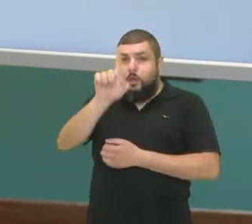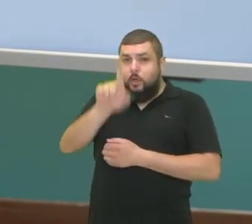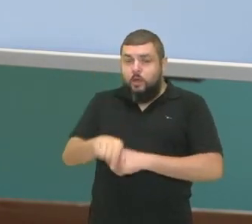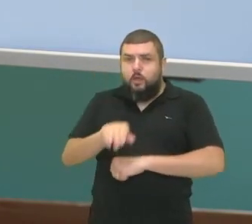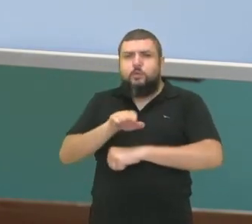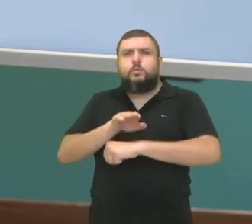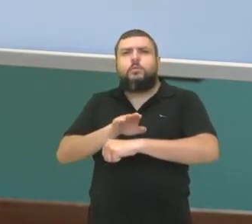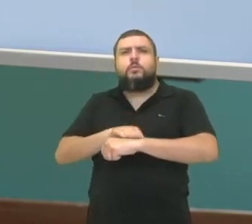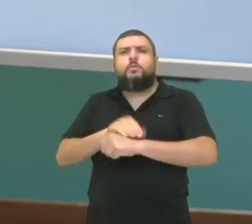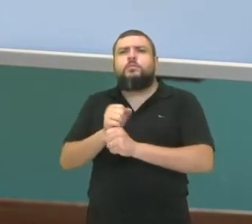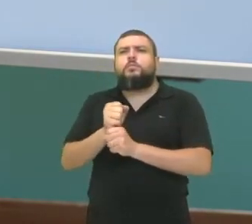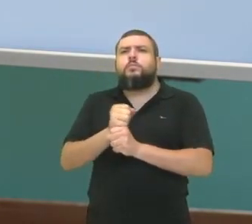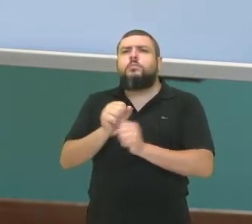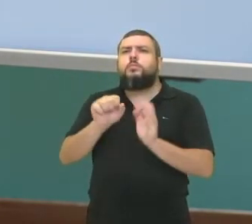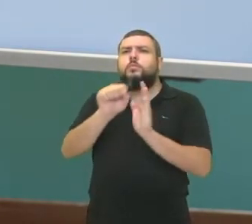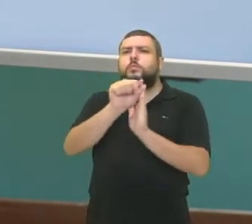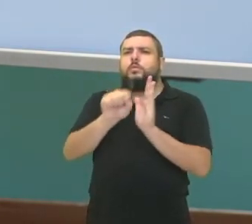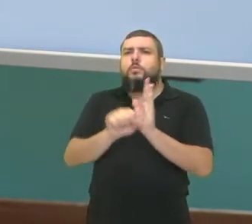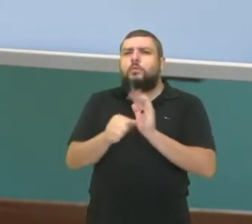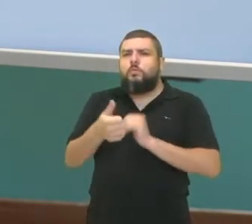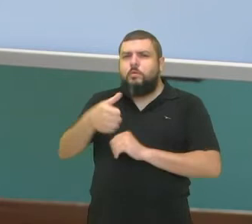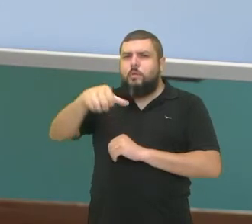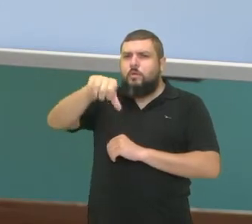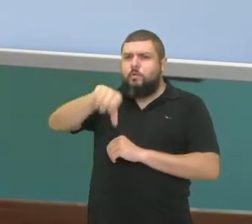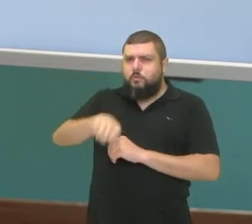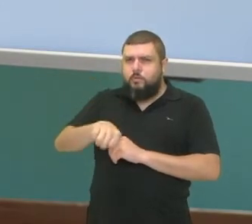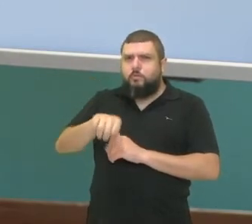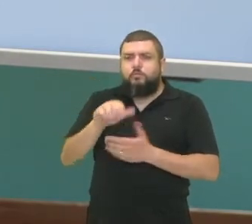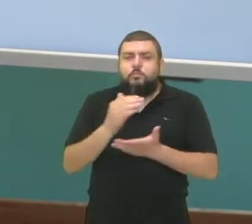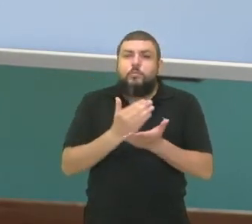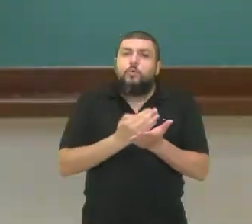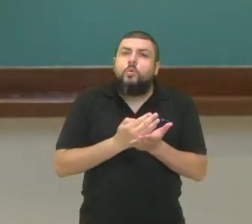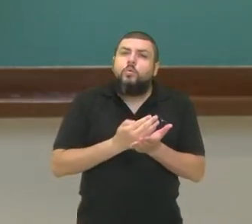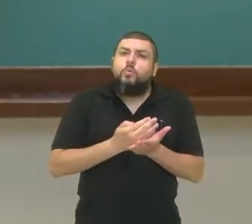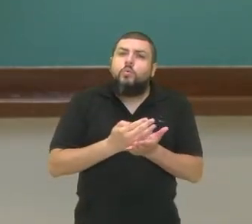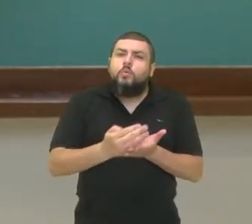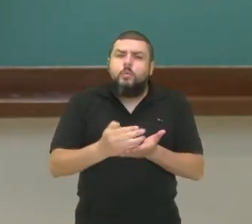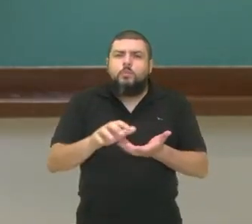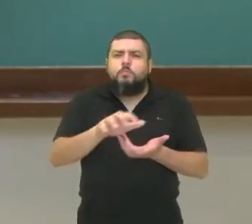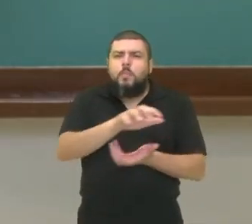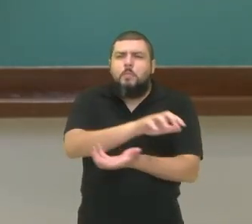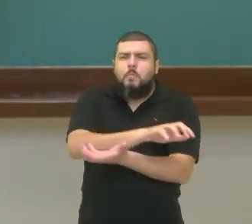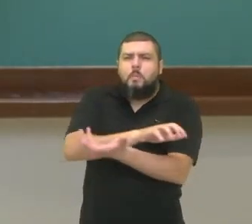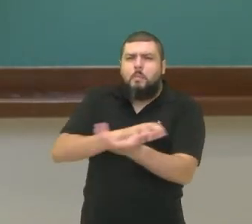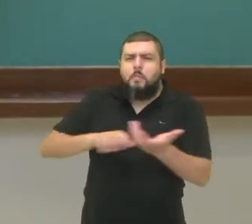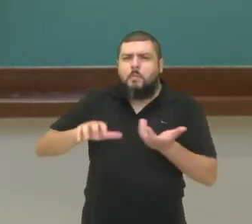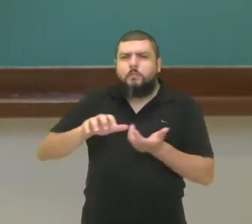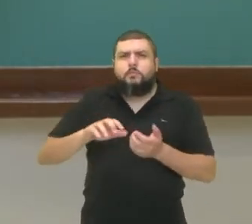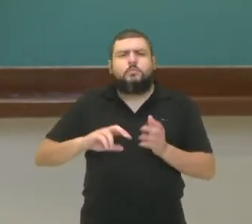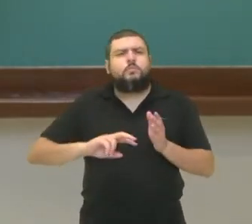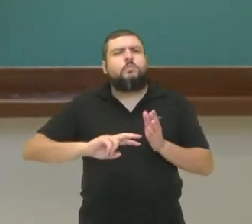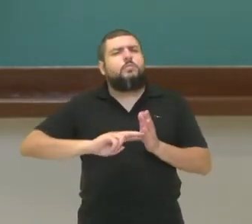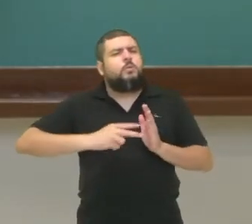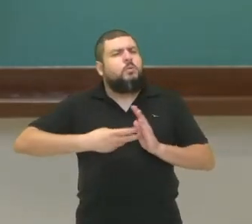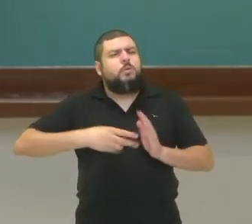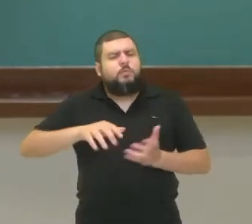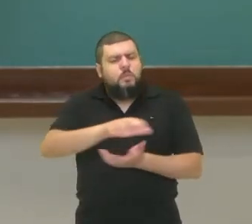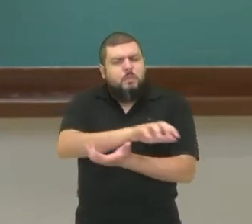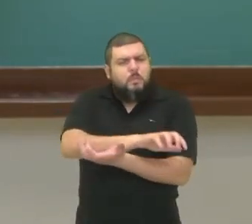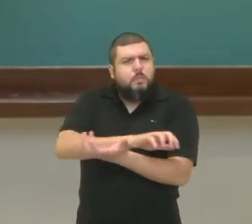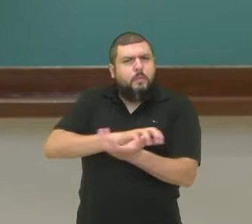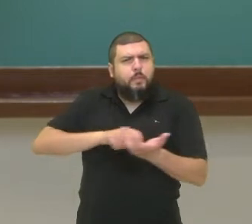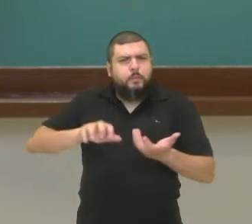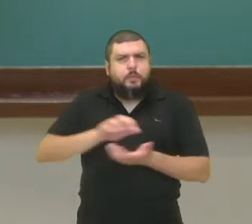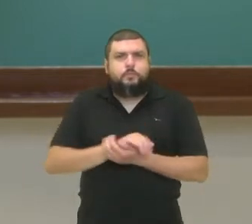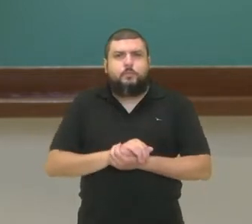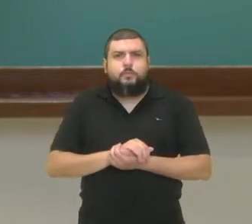quando começou os primeiros passos de uma revolução. E o que é a palavra revolução? O que significa a palavra revolução?